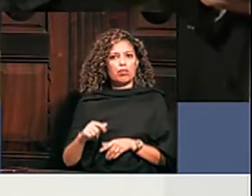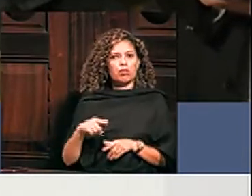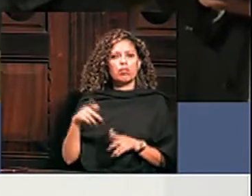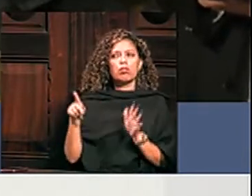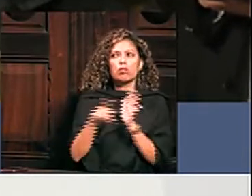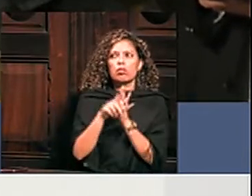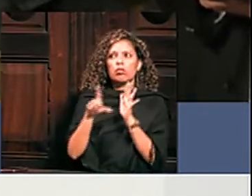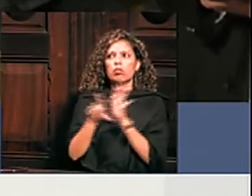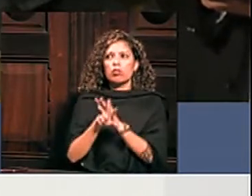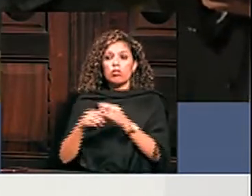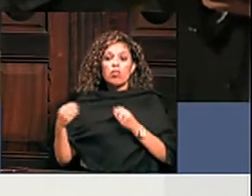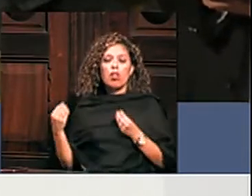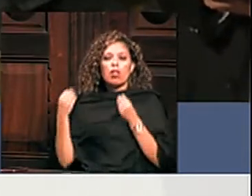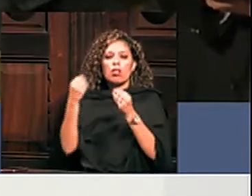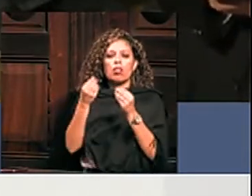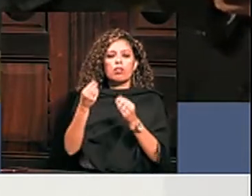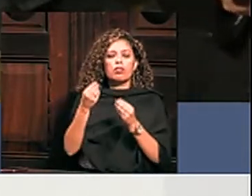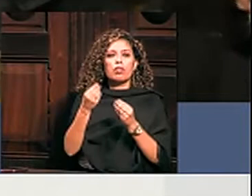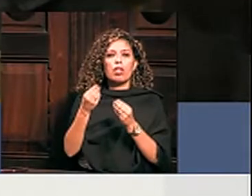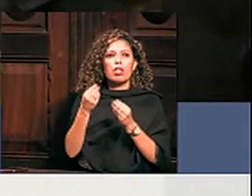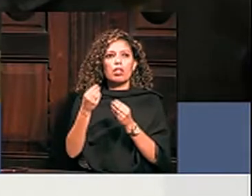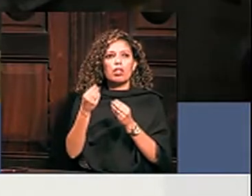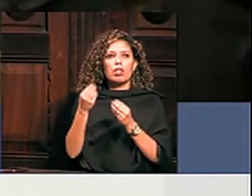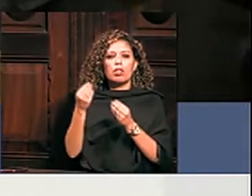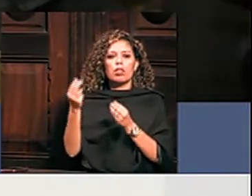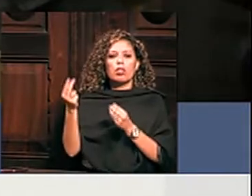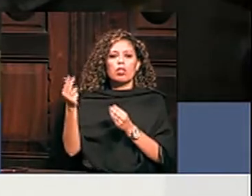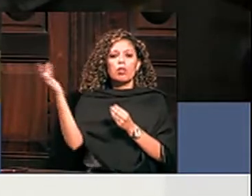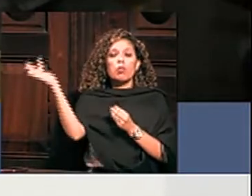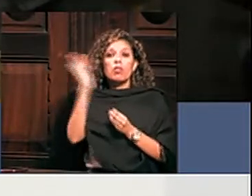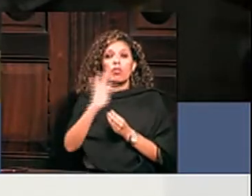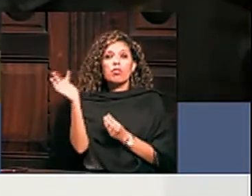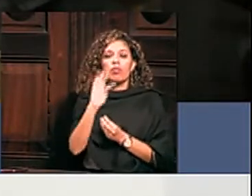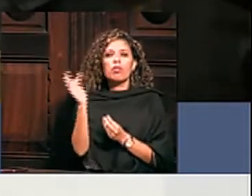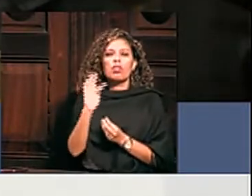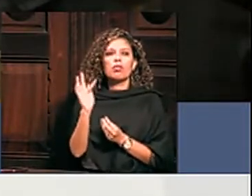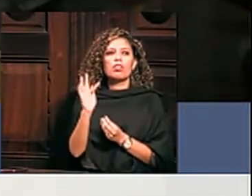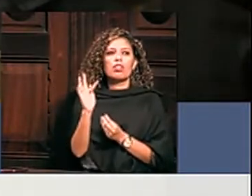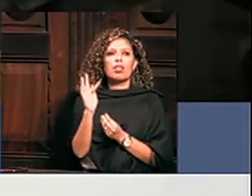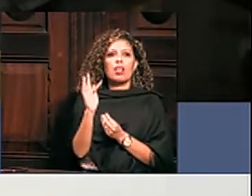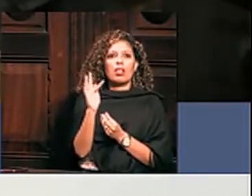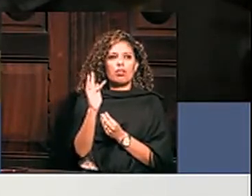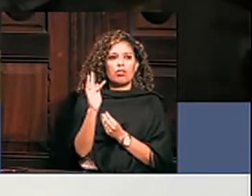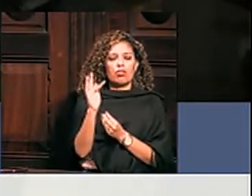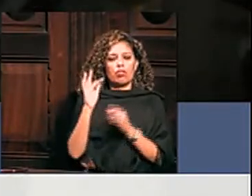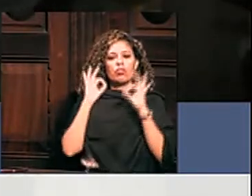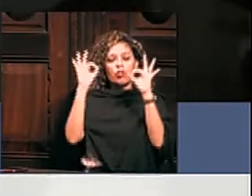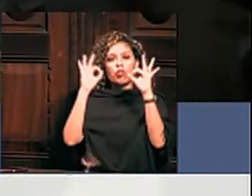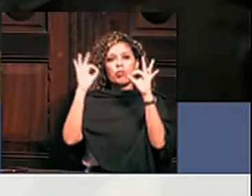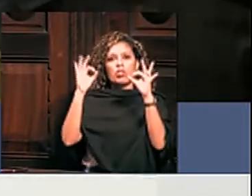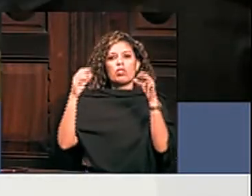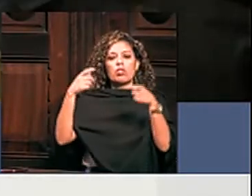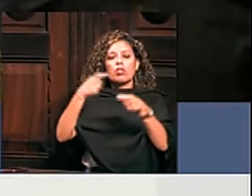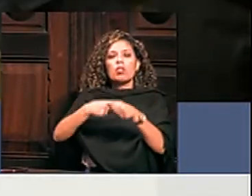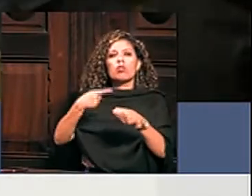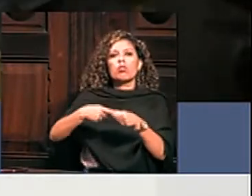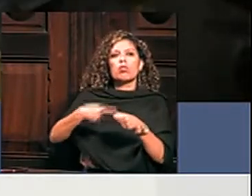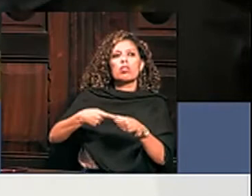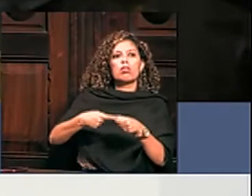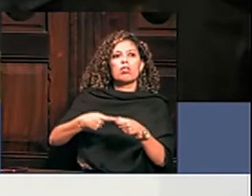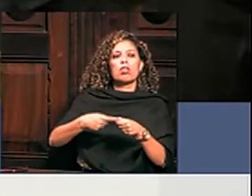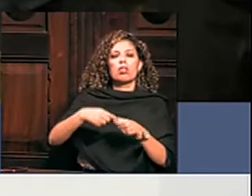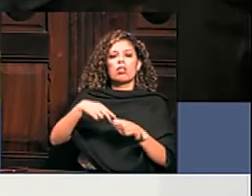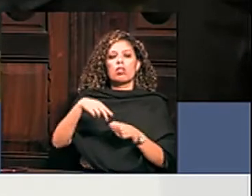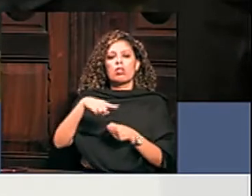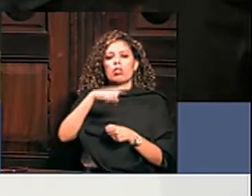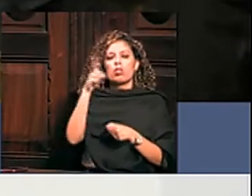à Universidade da Zona Oeste o espírito de uma comunidade universitária, dando ao seu Conselho